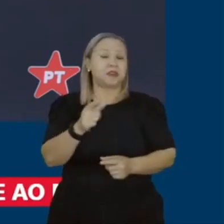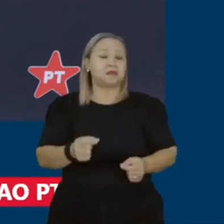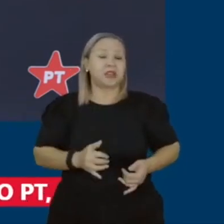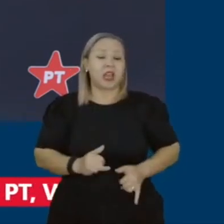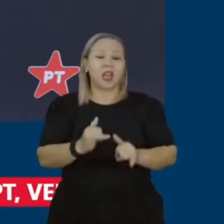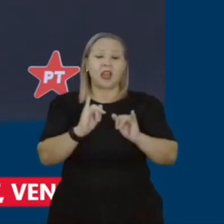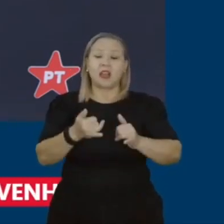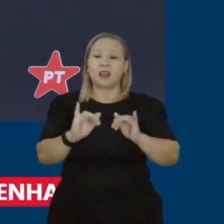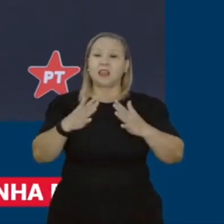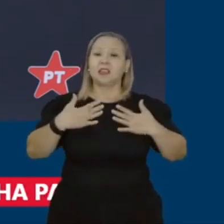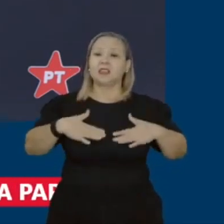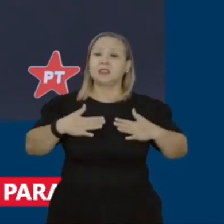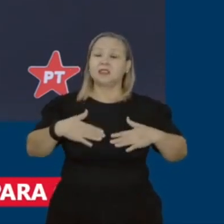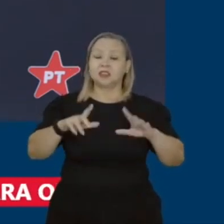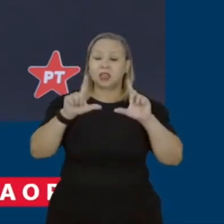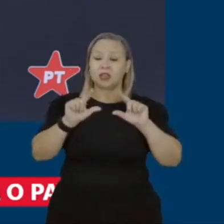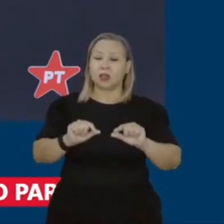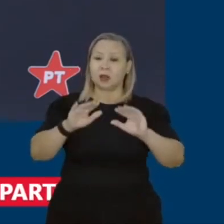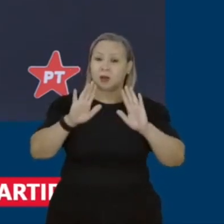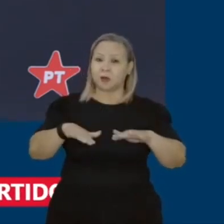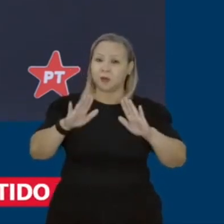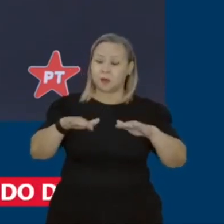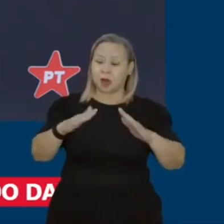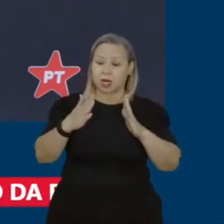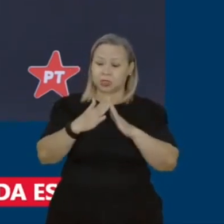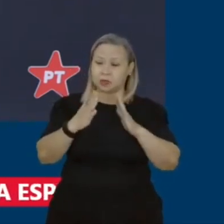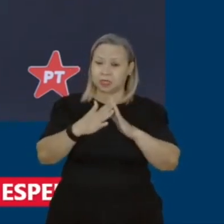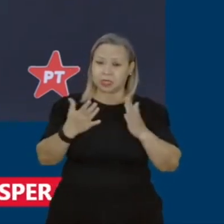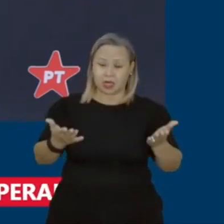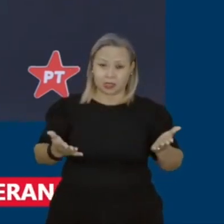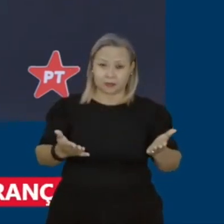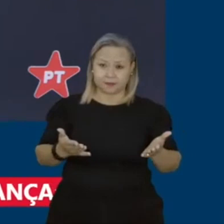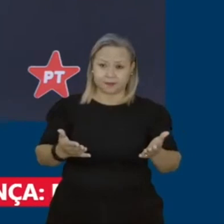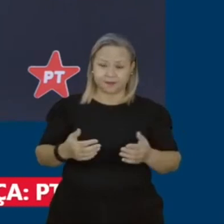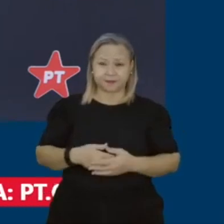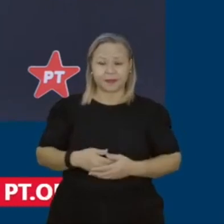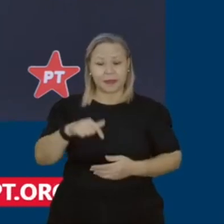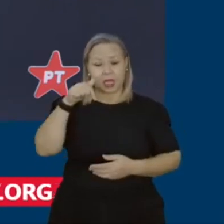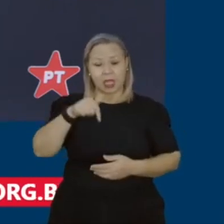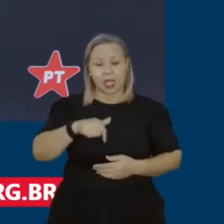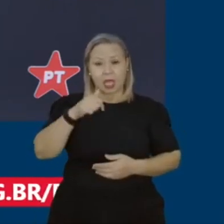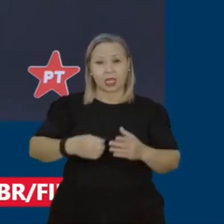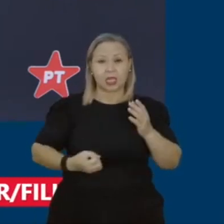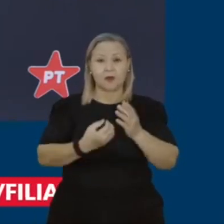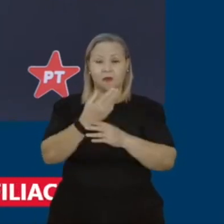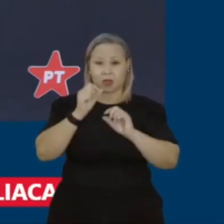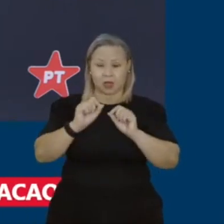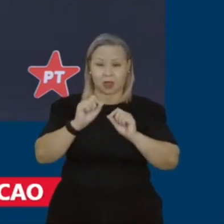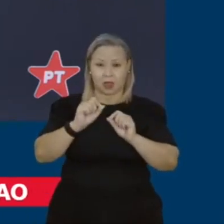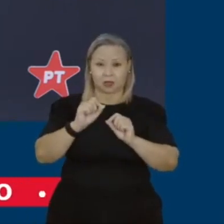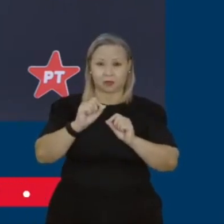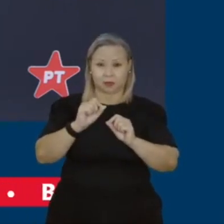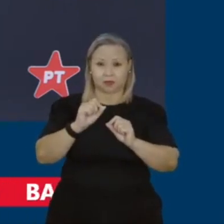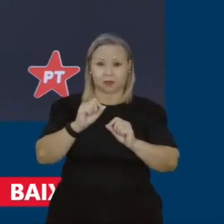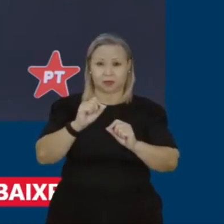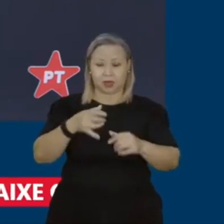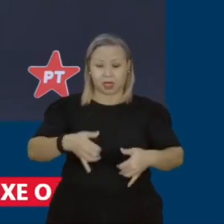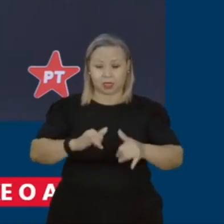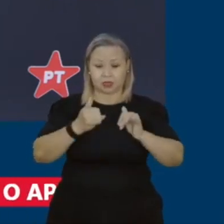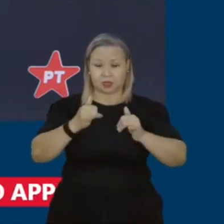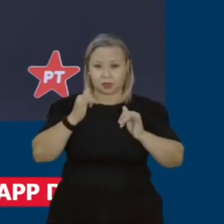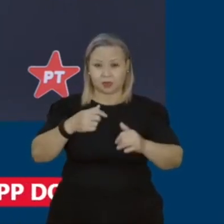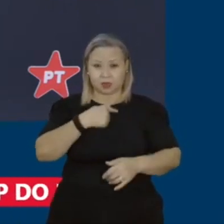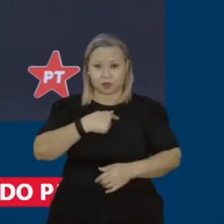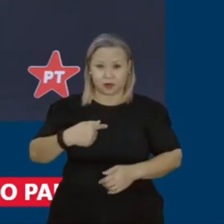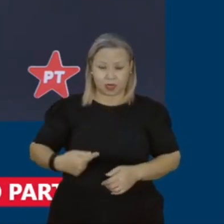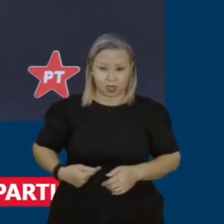energia boa e barata nas suas residências. A nossa Copel aqui foi fundada em 54 pelo então governador